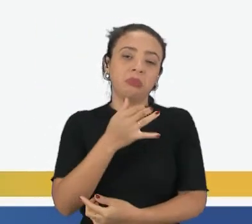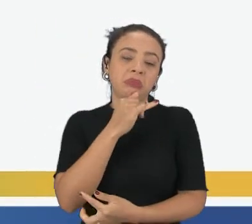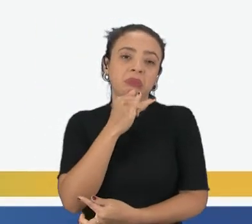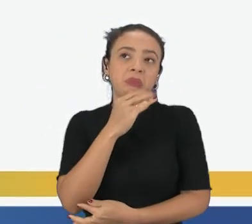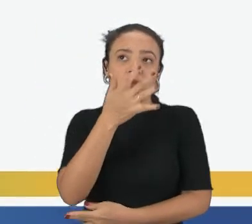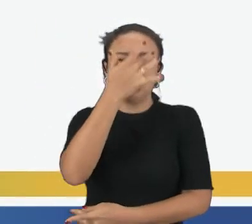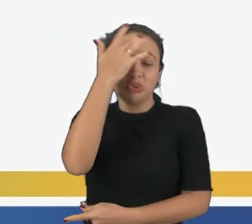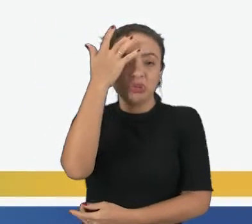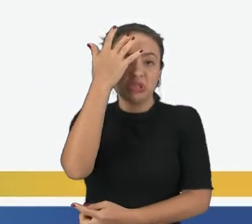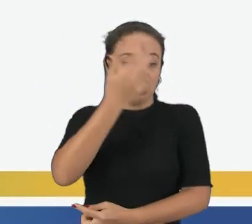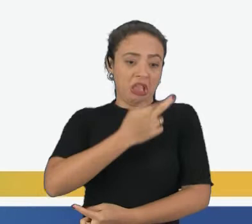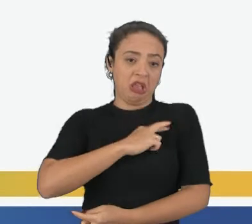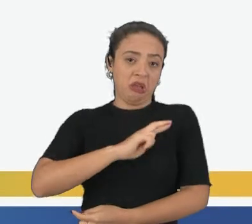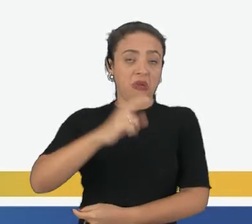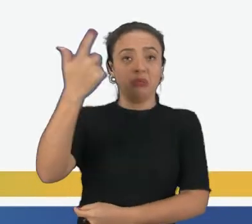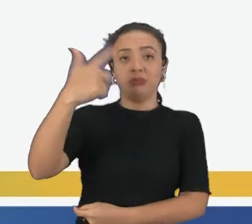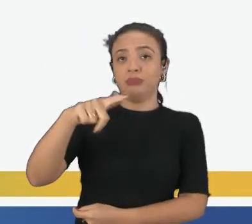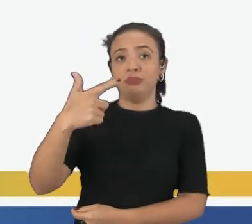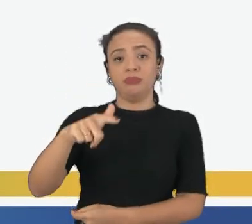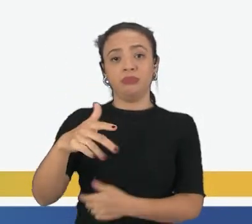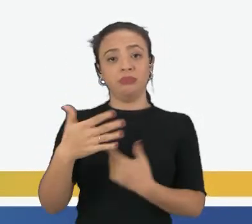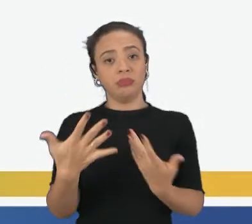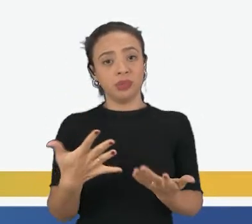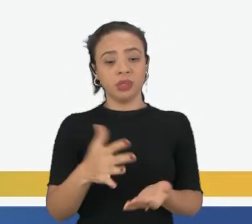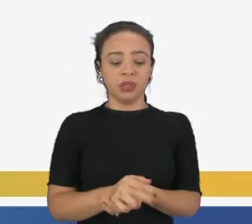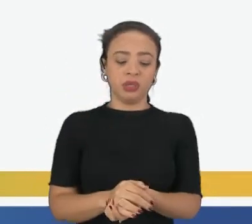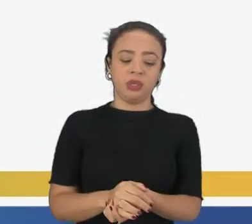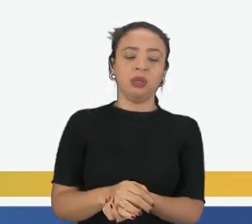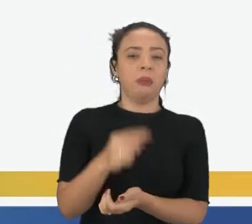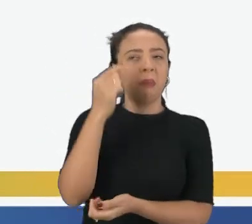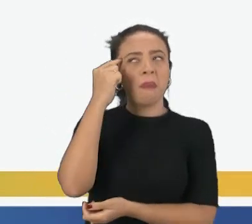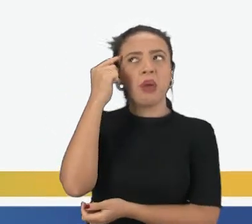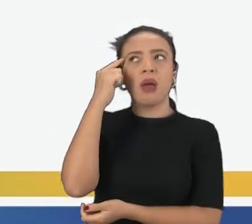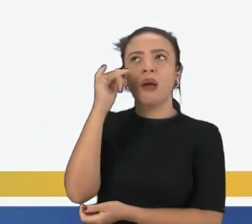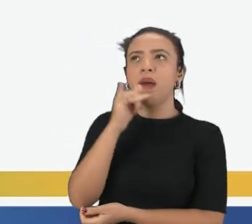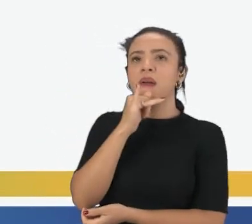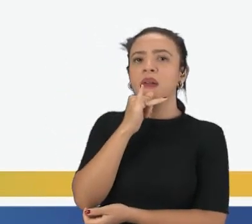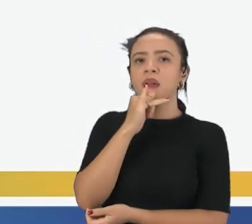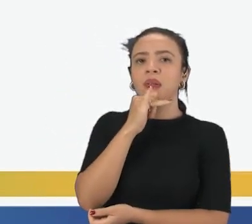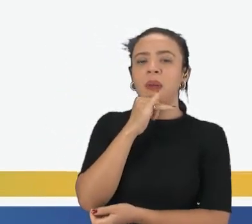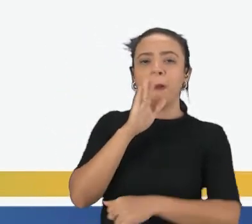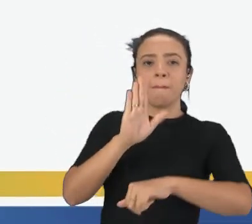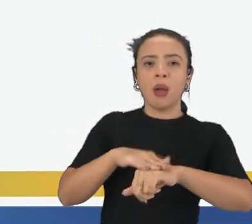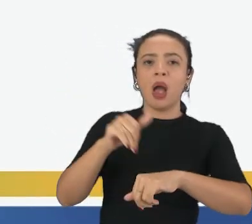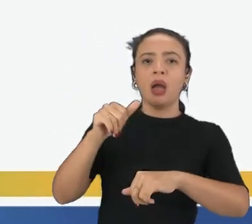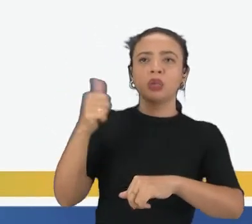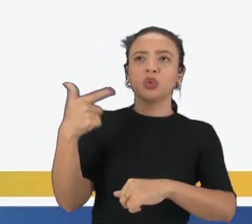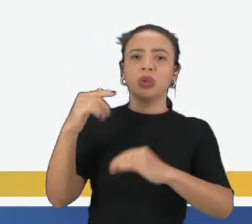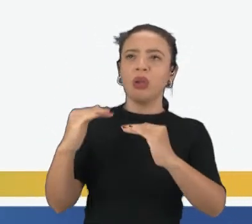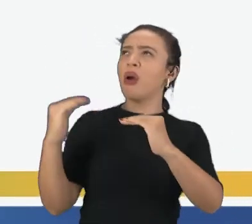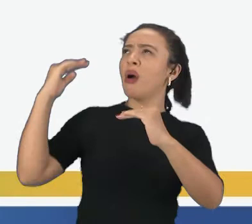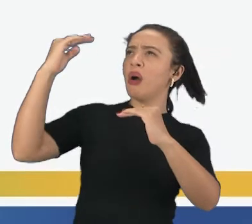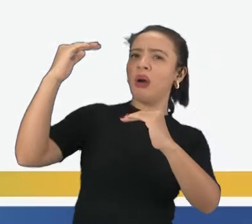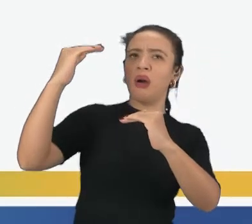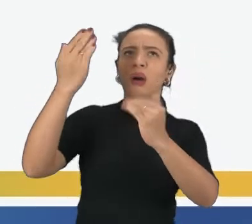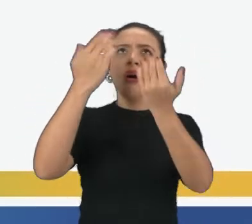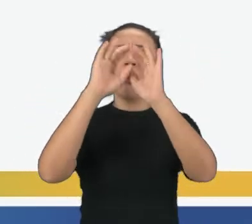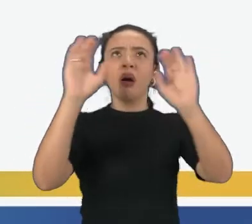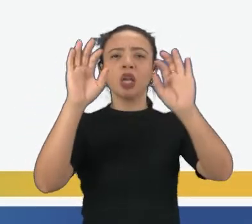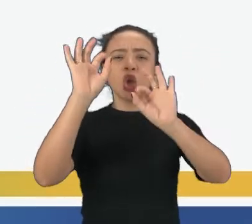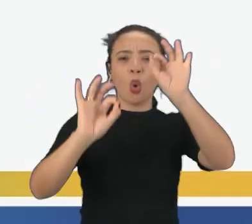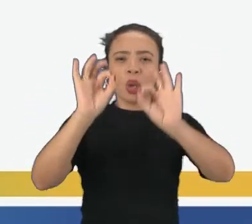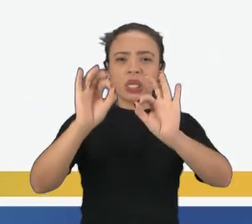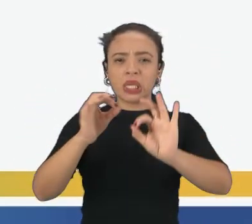que não são propriamente religiosas então ela não vai pensar em algo sobrenatural que nos e as suas